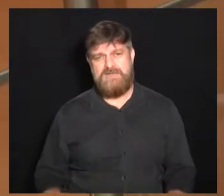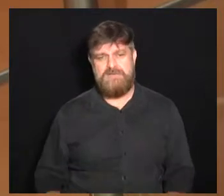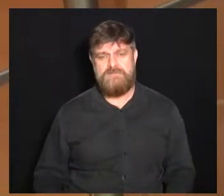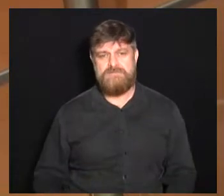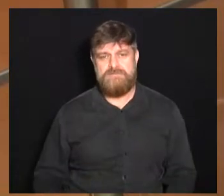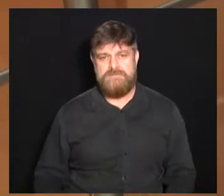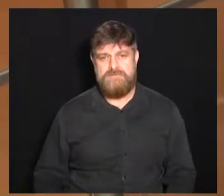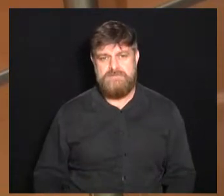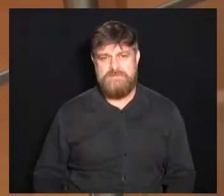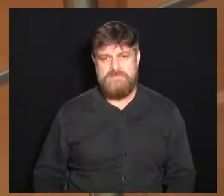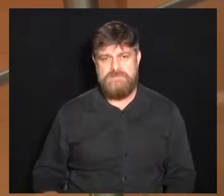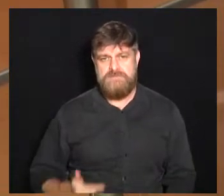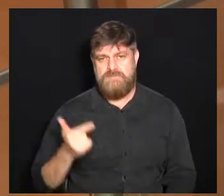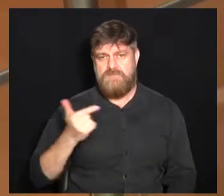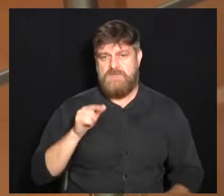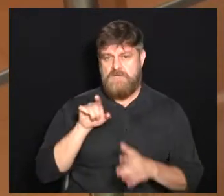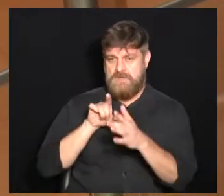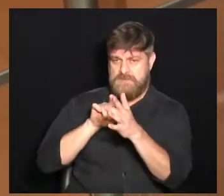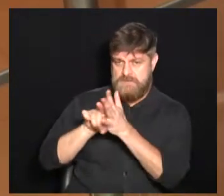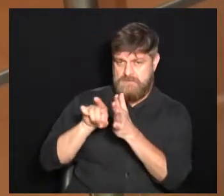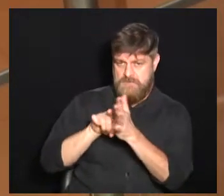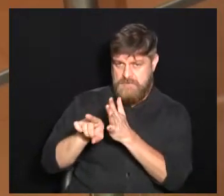pergunta.